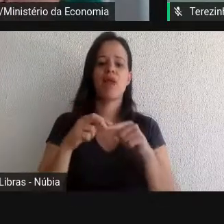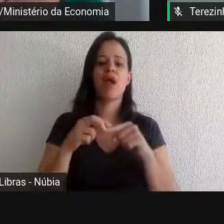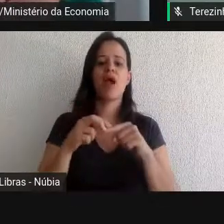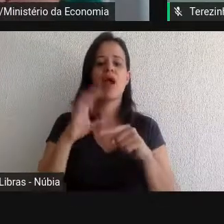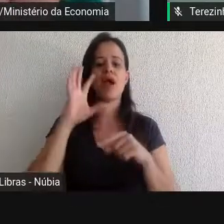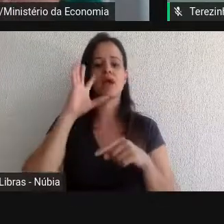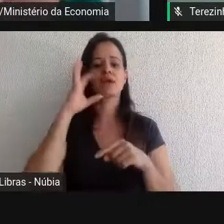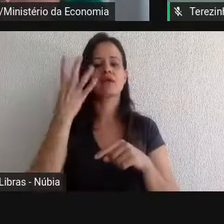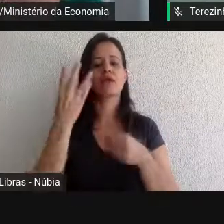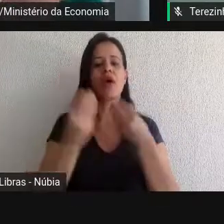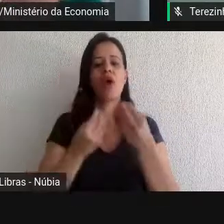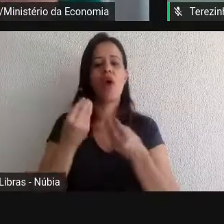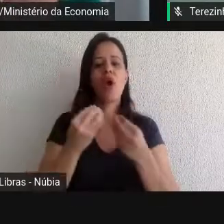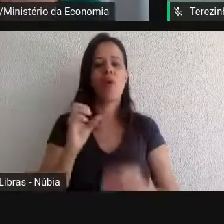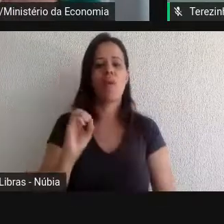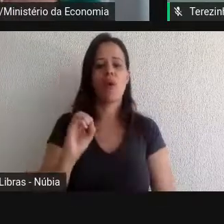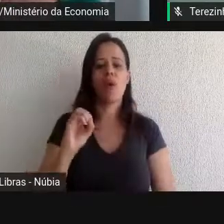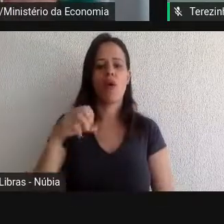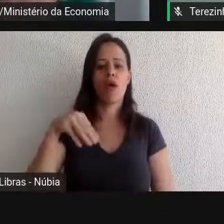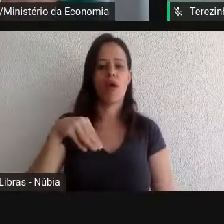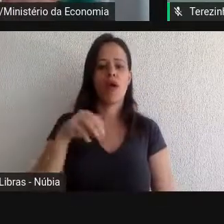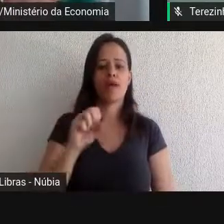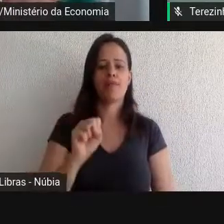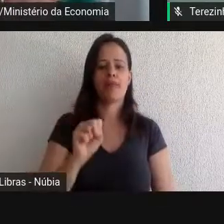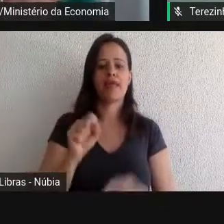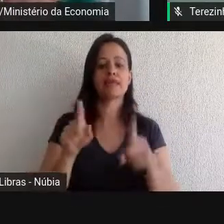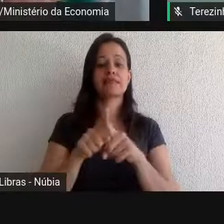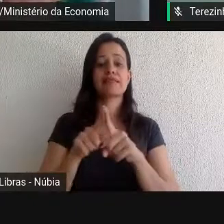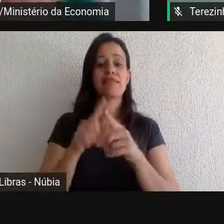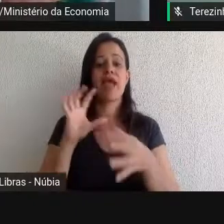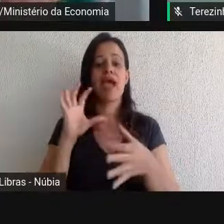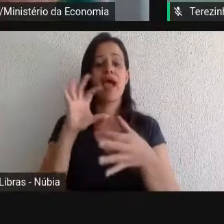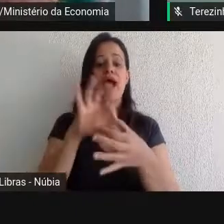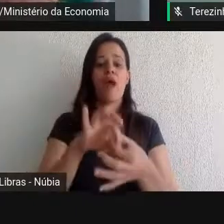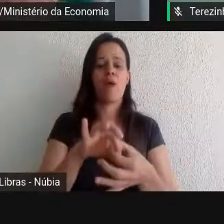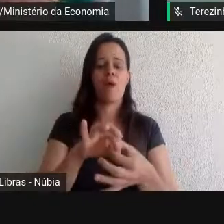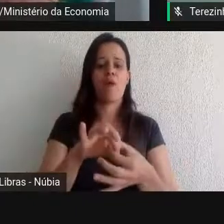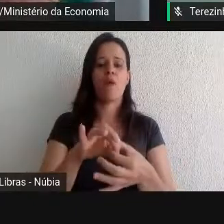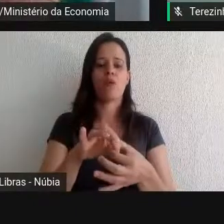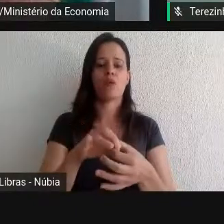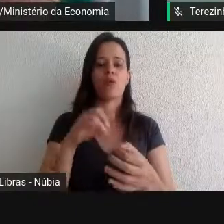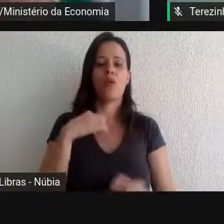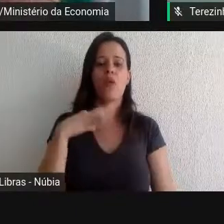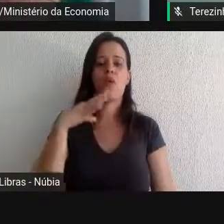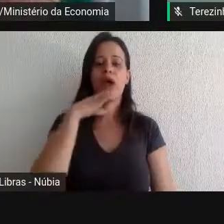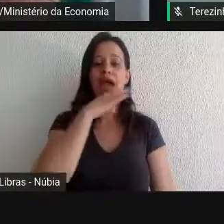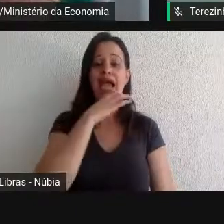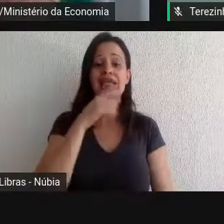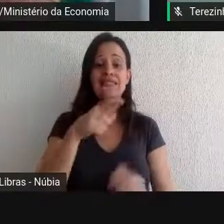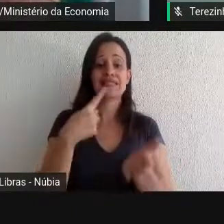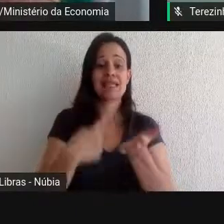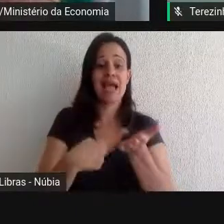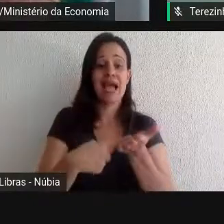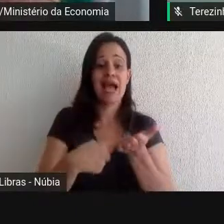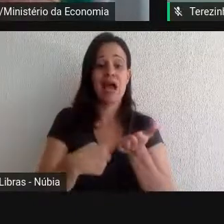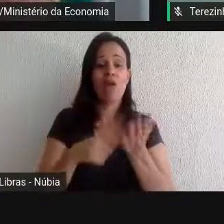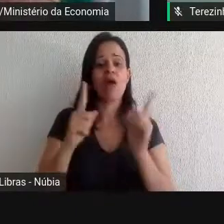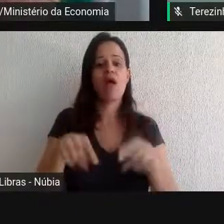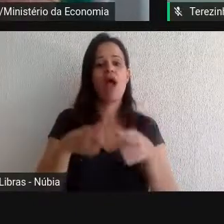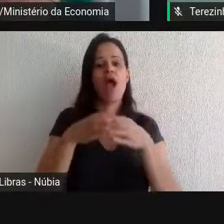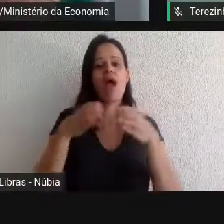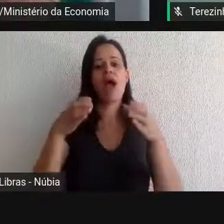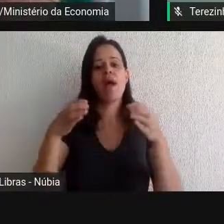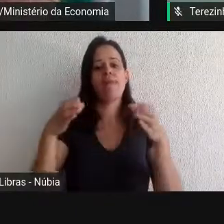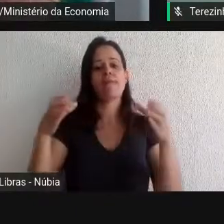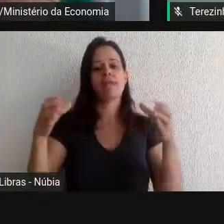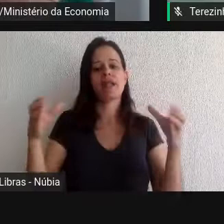desse instrumento da OMS e do acordo com a AstraZeneca, mas eu acho que esse acordo deve ser ampliado justamente